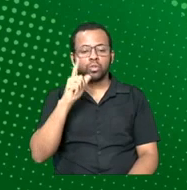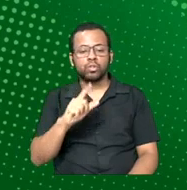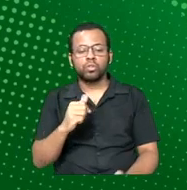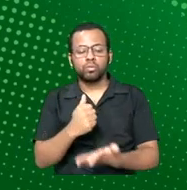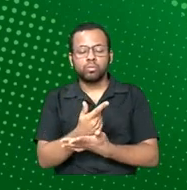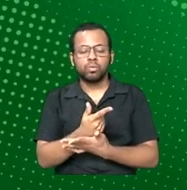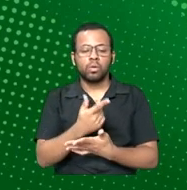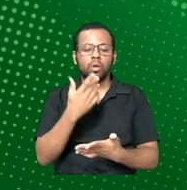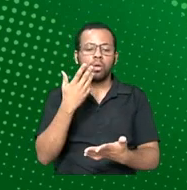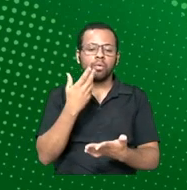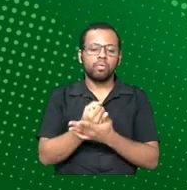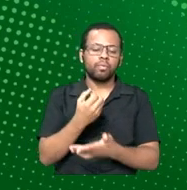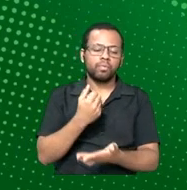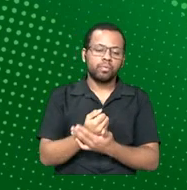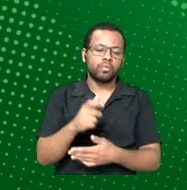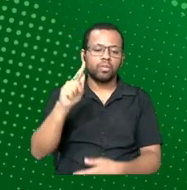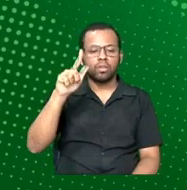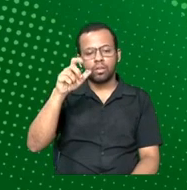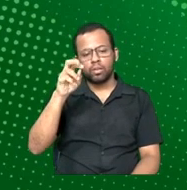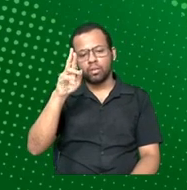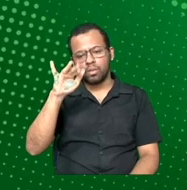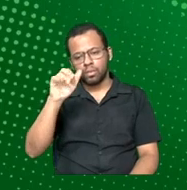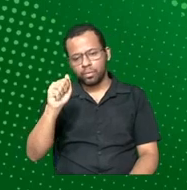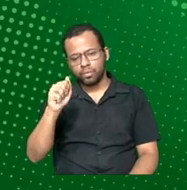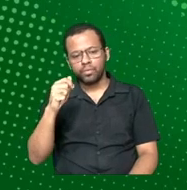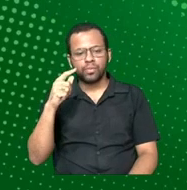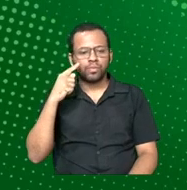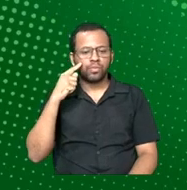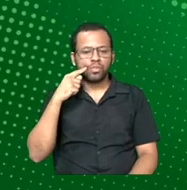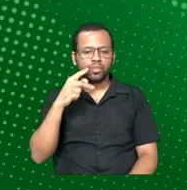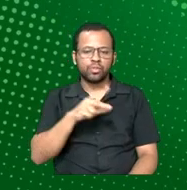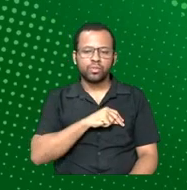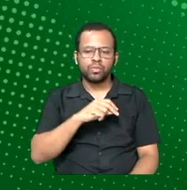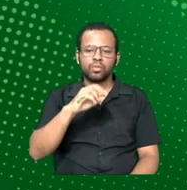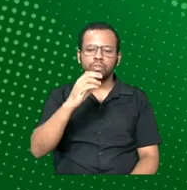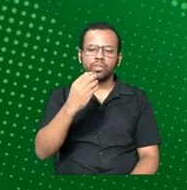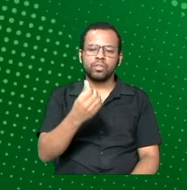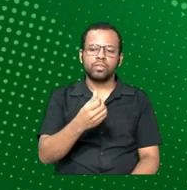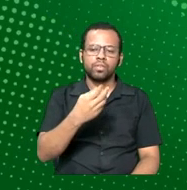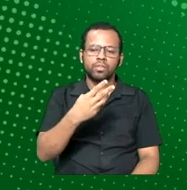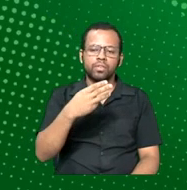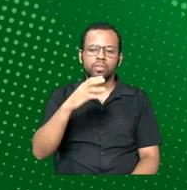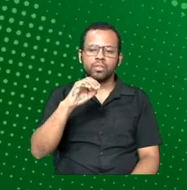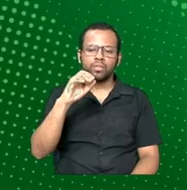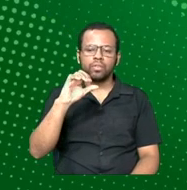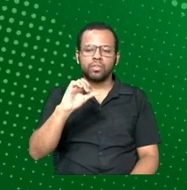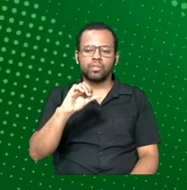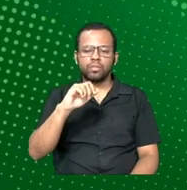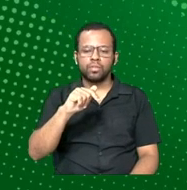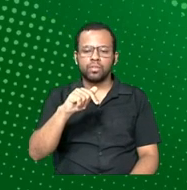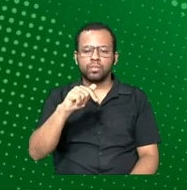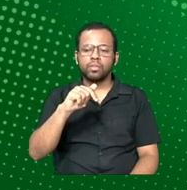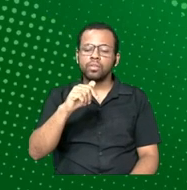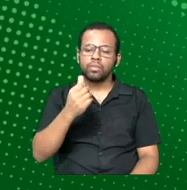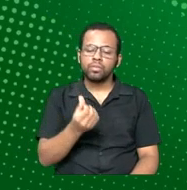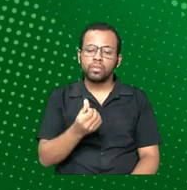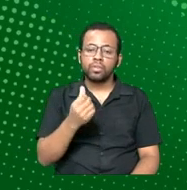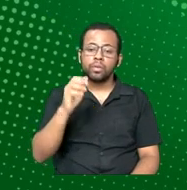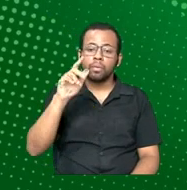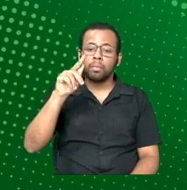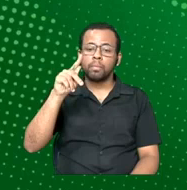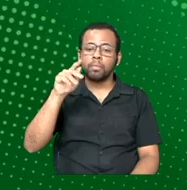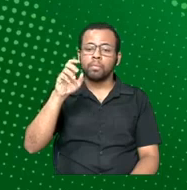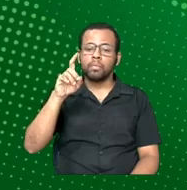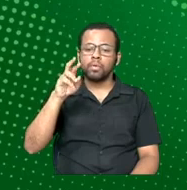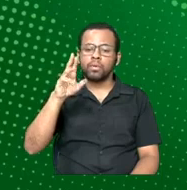Fany Regional Glória Parabéns leva r$ 500 olha aqui 630976 Pedro Guilherme adquiriu com a Maria